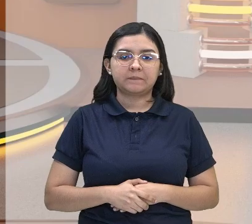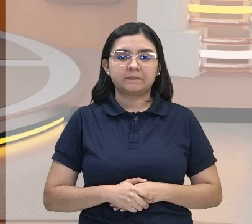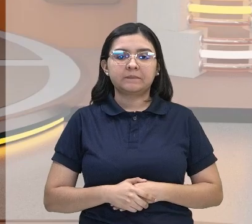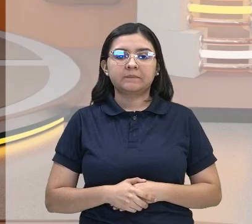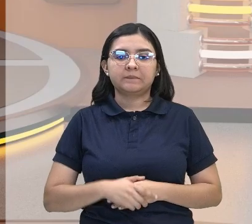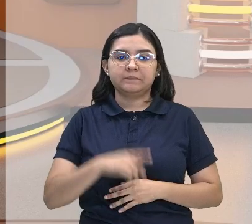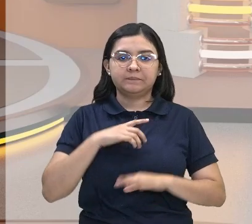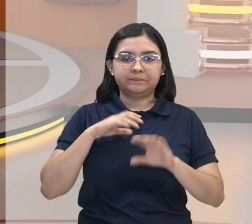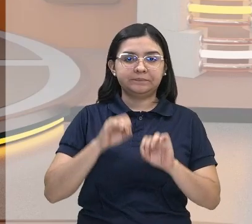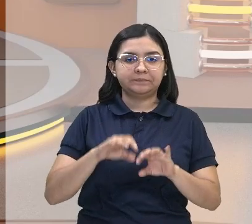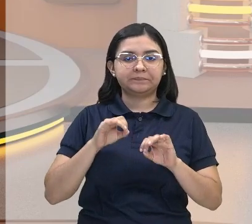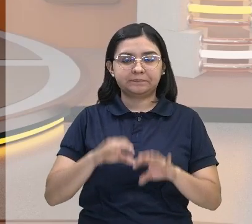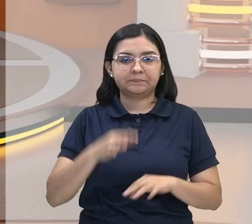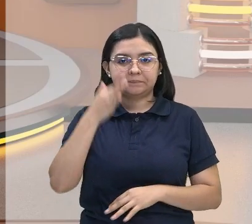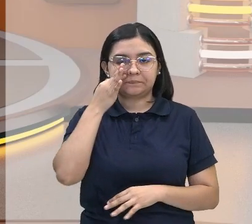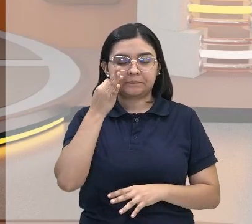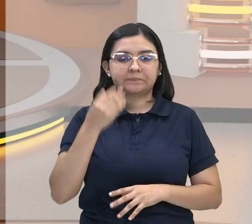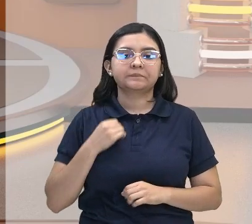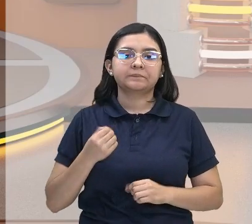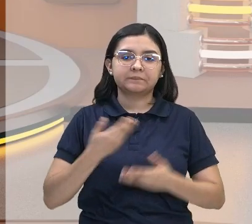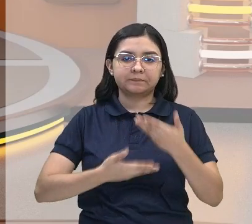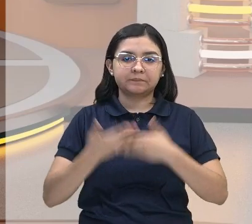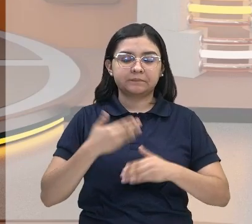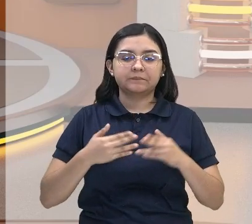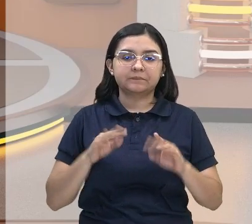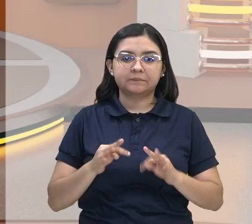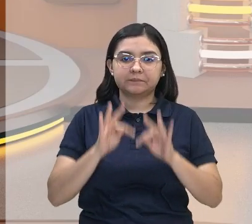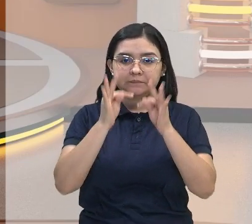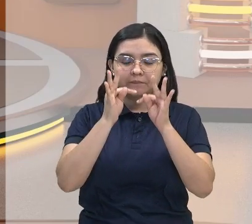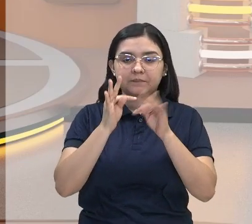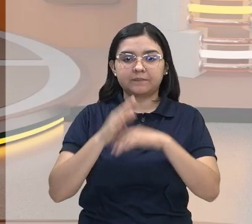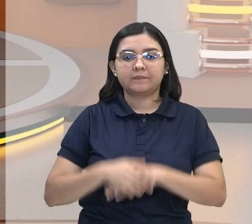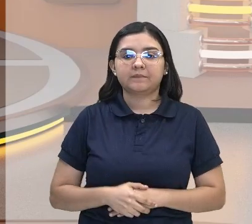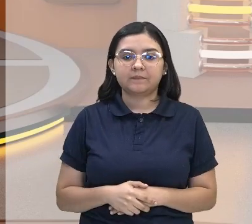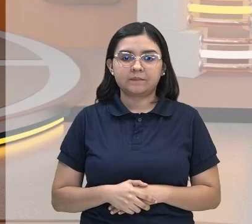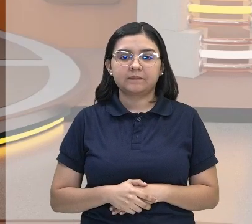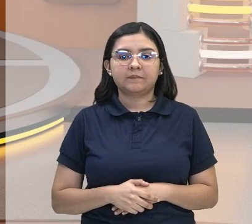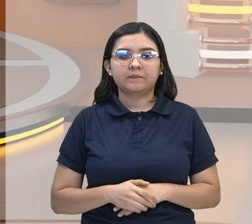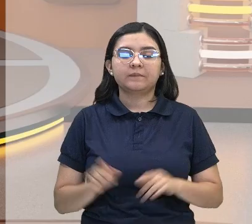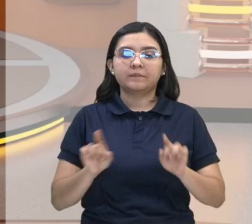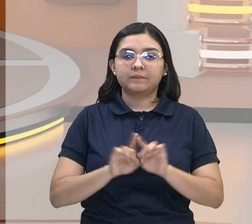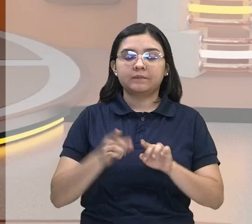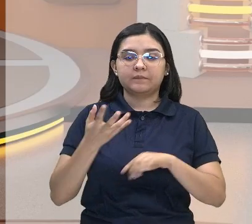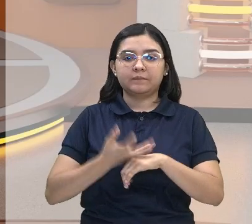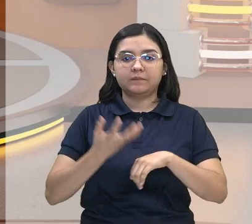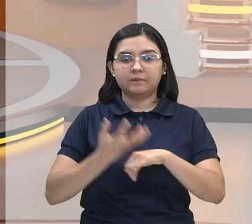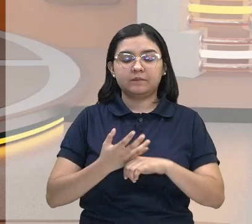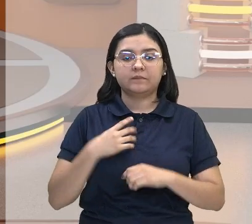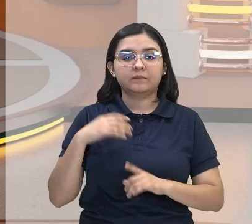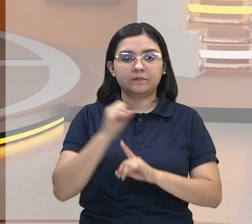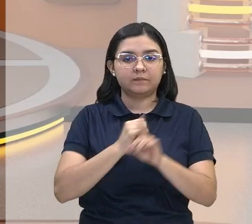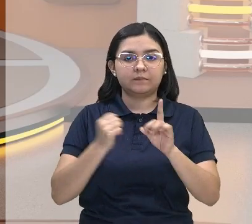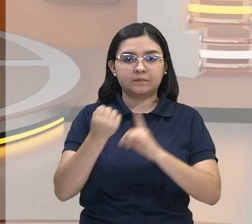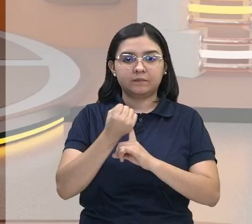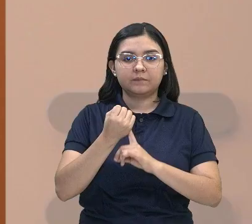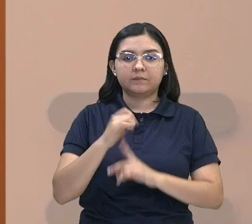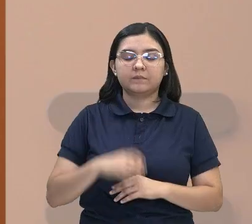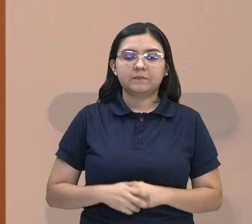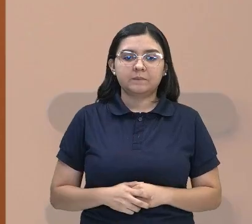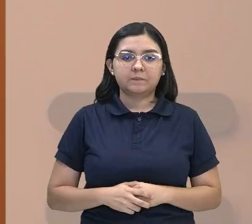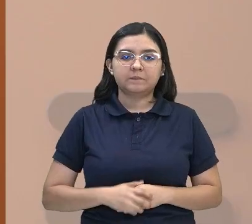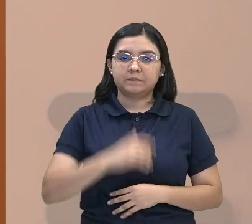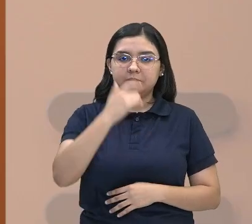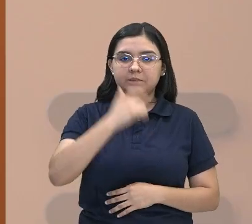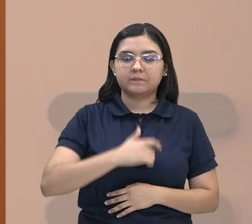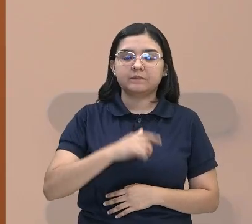ensino presencial mediado por tecnologia e ao componente curricular Sociologia. Eu